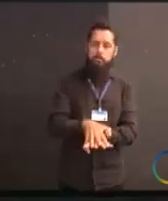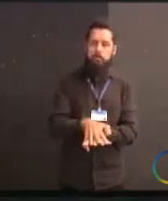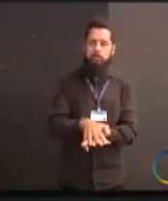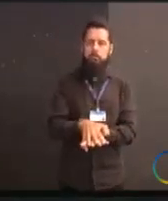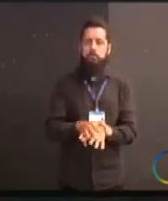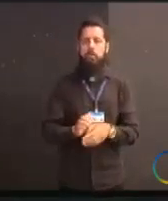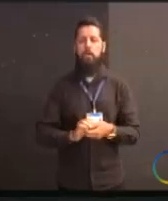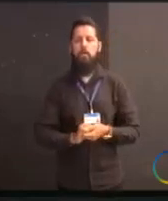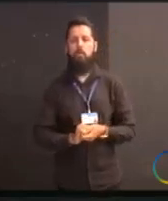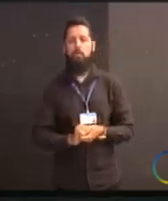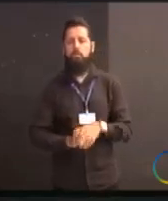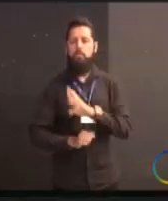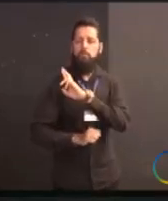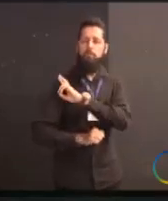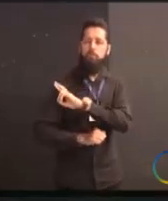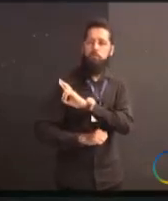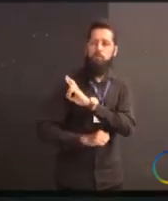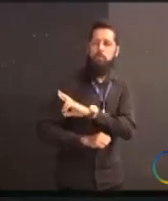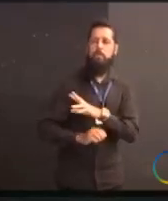tolerância,